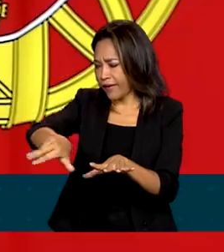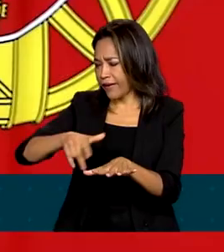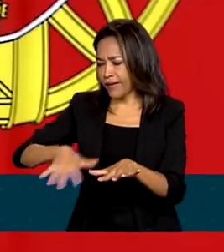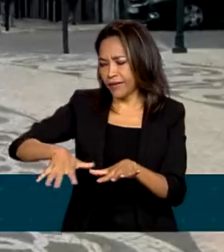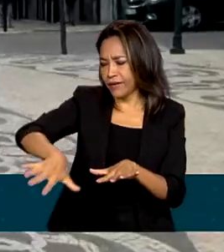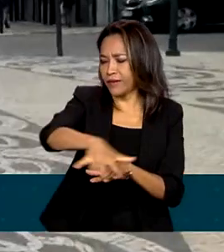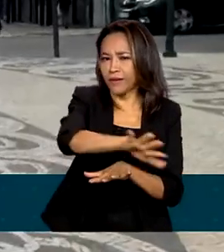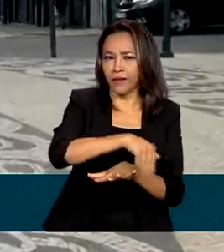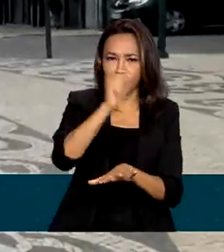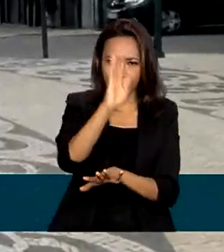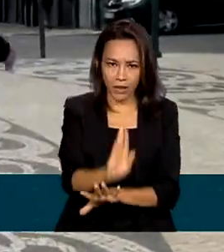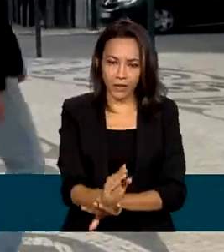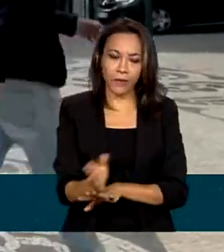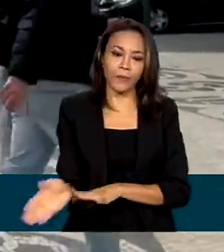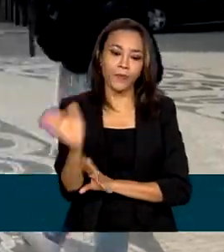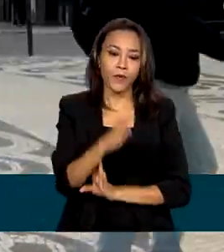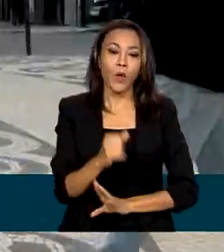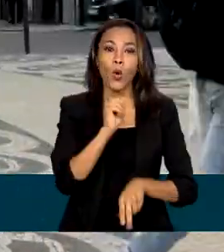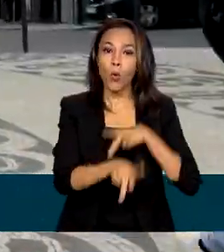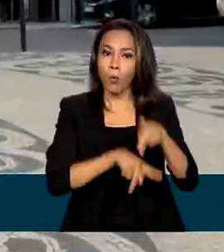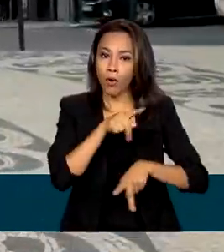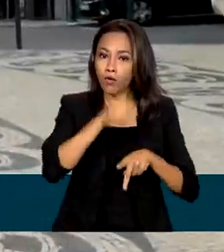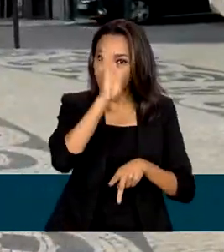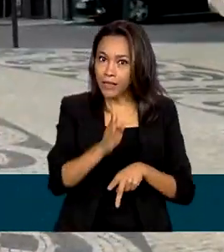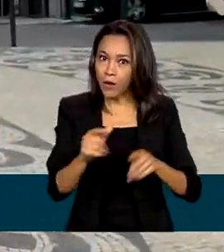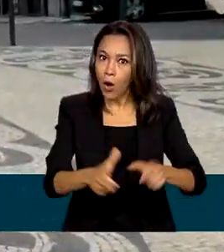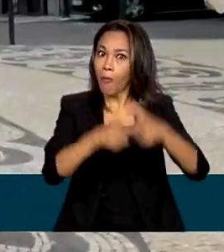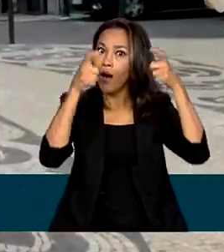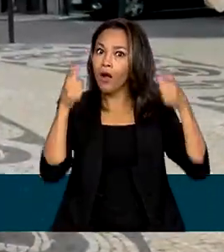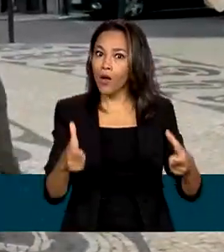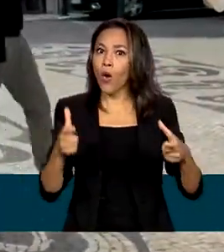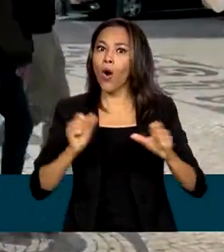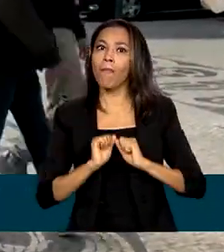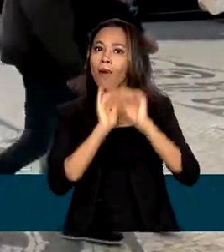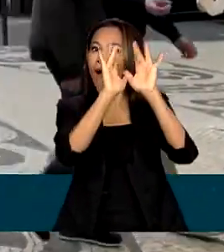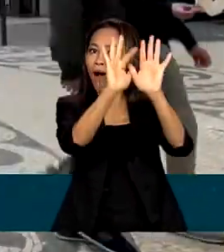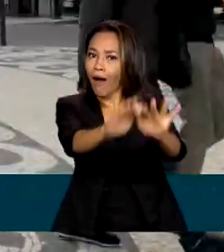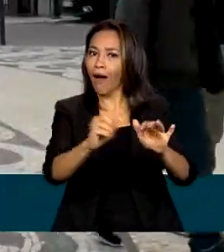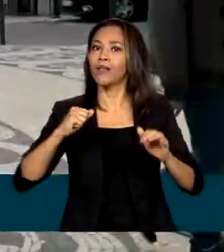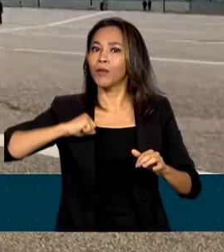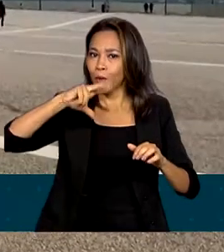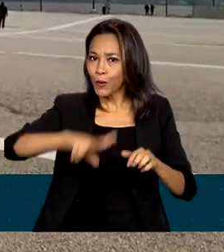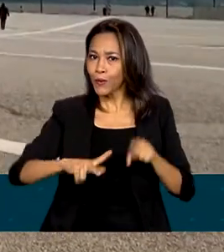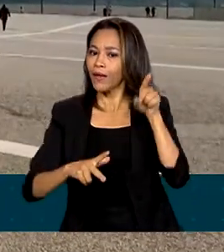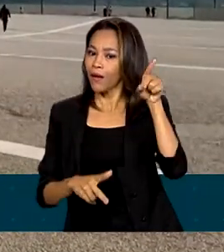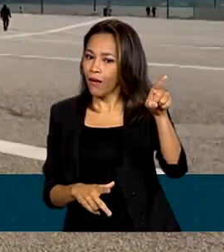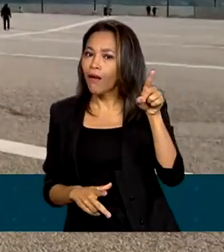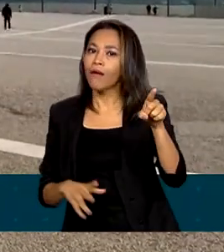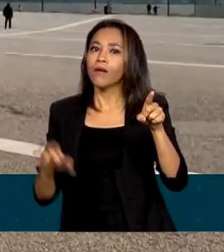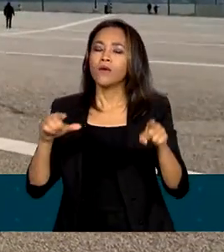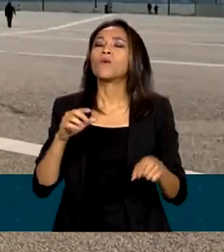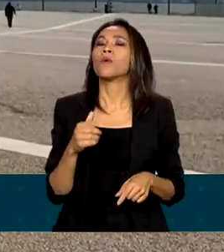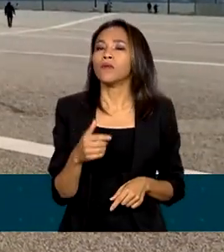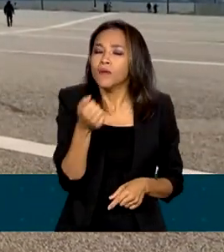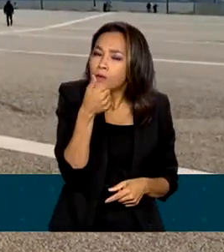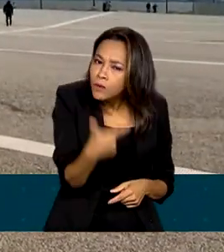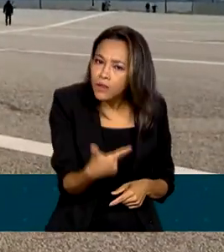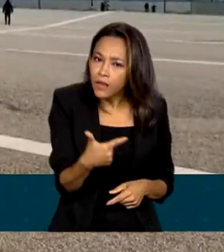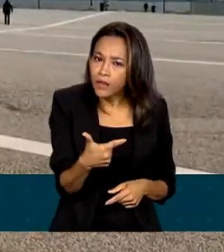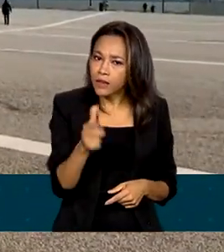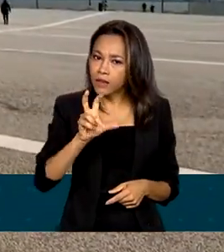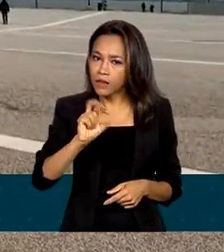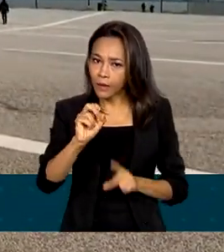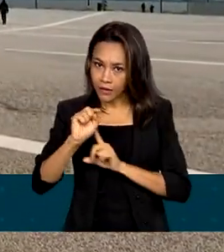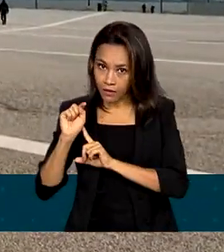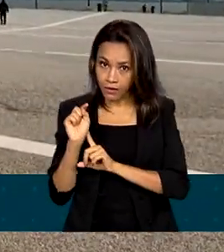setores do Brasil. Os brasileiros são a maior colônia de estrangeiros no país europeu. São cerca de 250